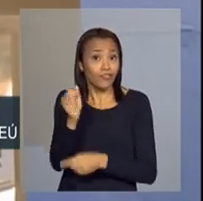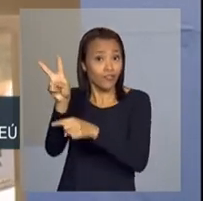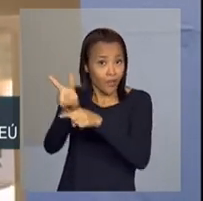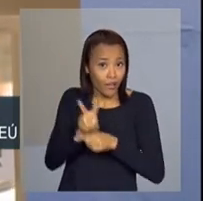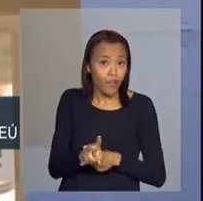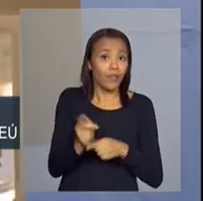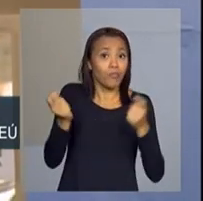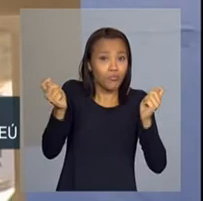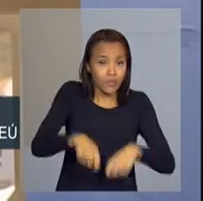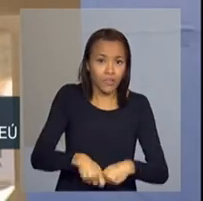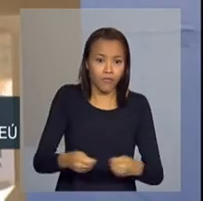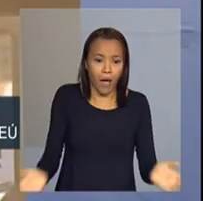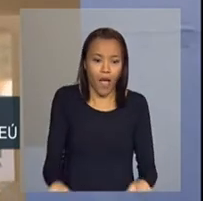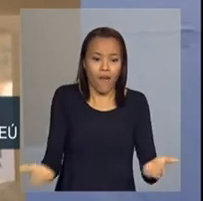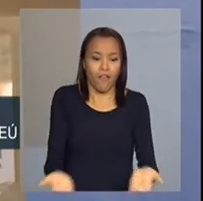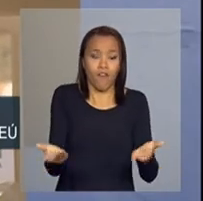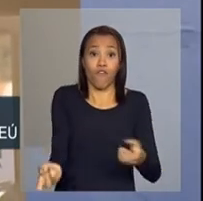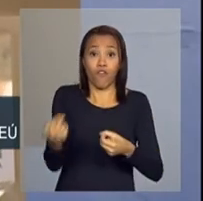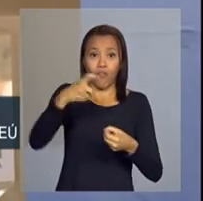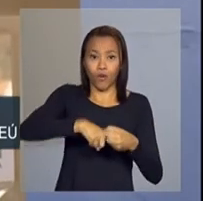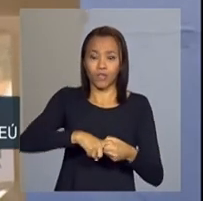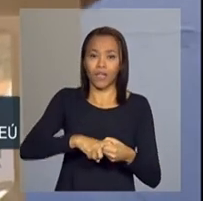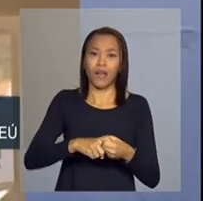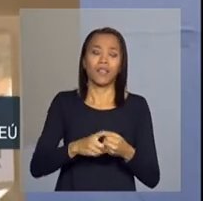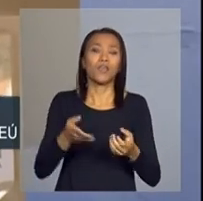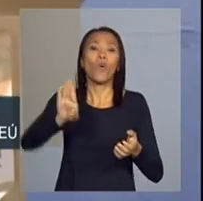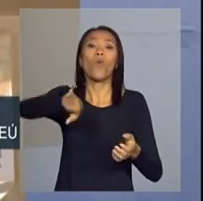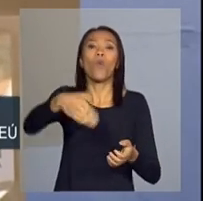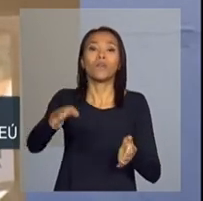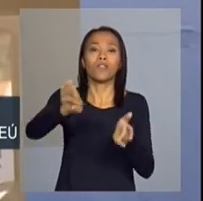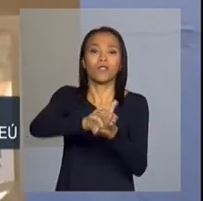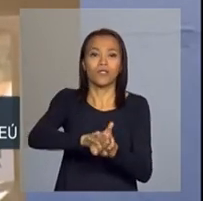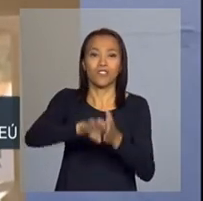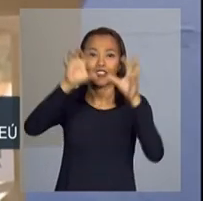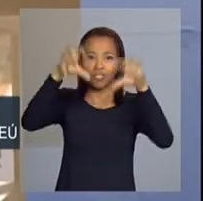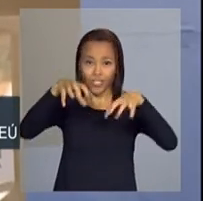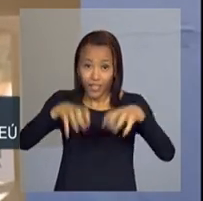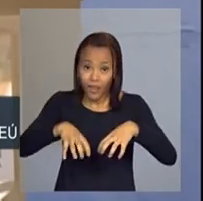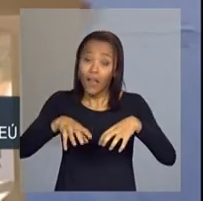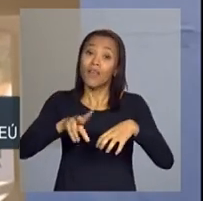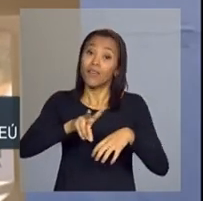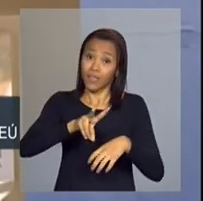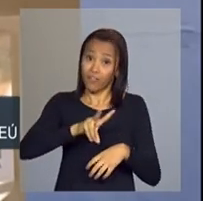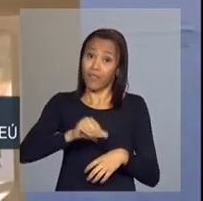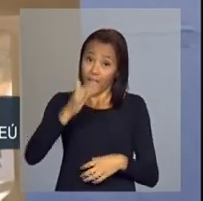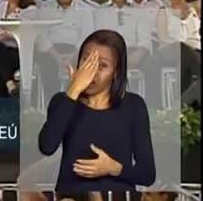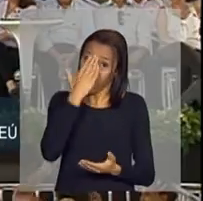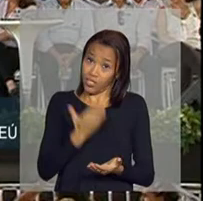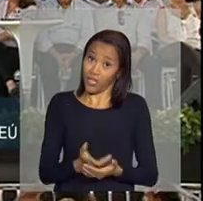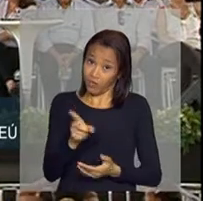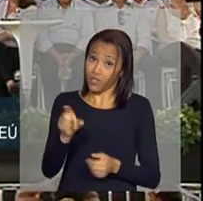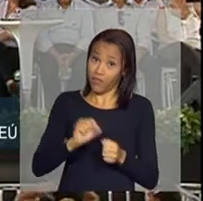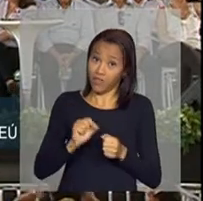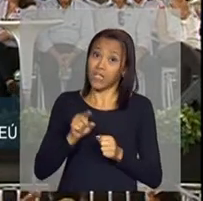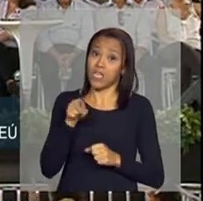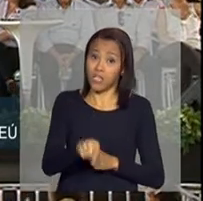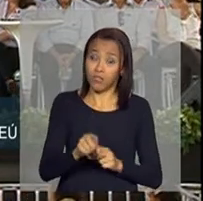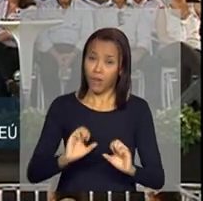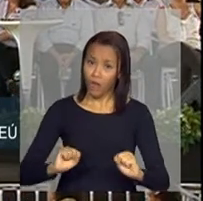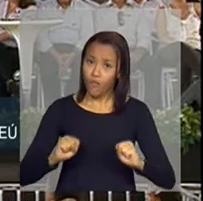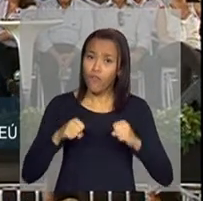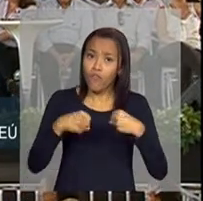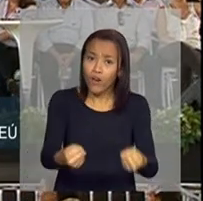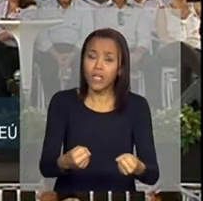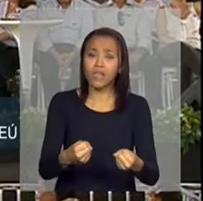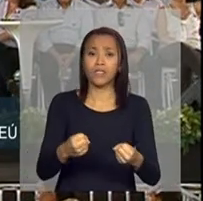povo recomponha o seu rebanho quando a chuva chegar. E esse povo acredita que a senhora fará isso para fortalecer a